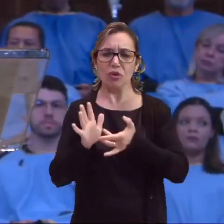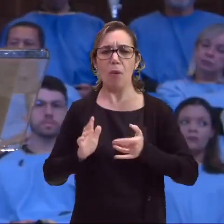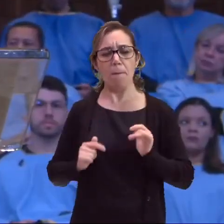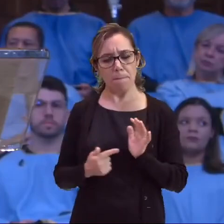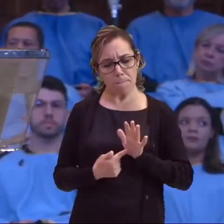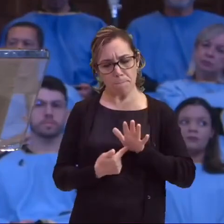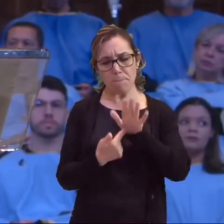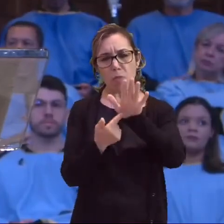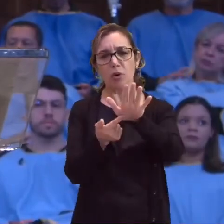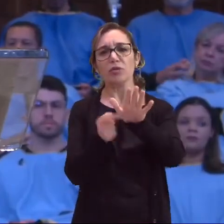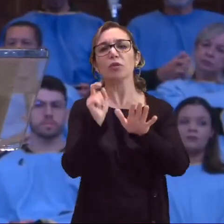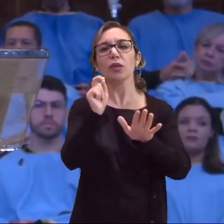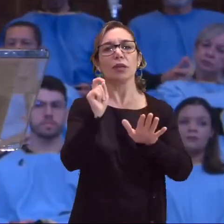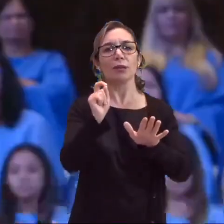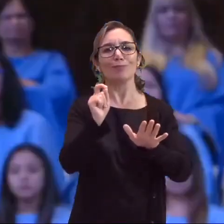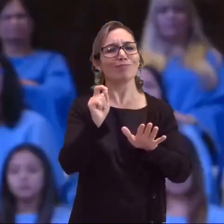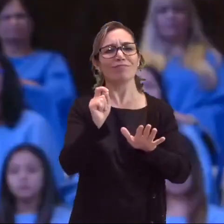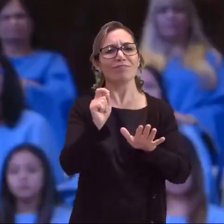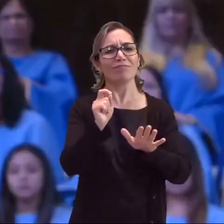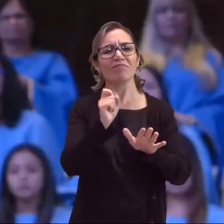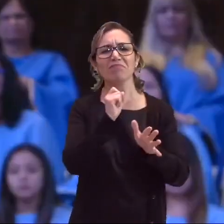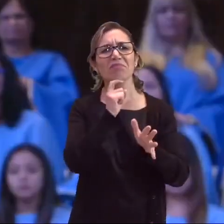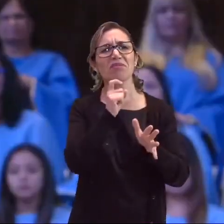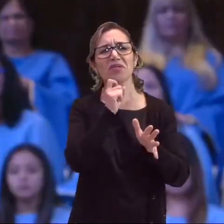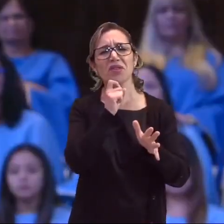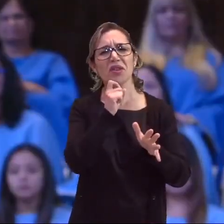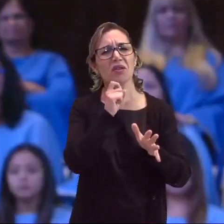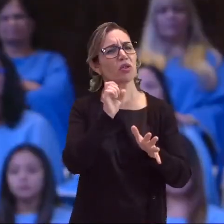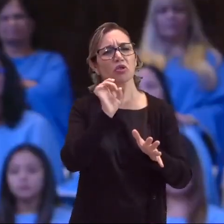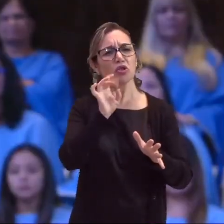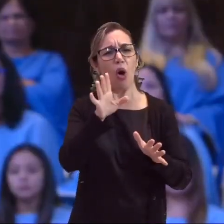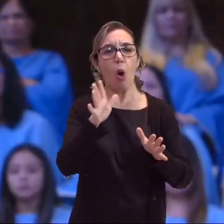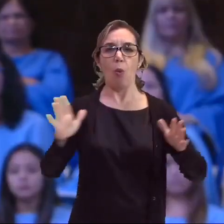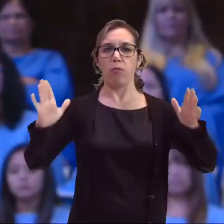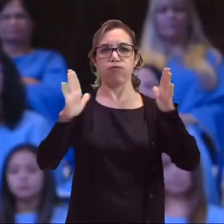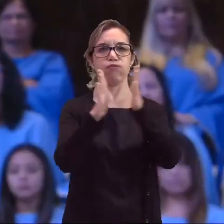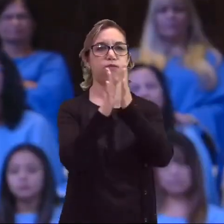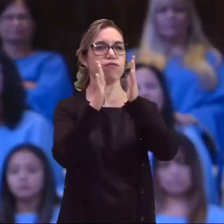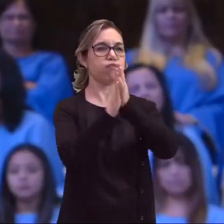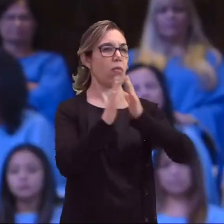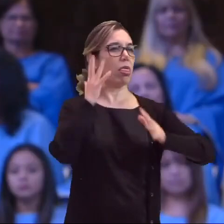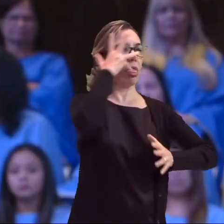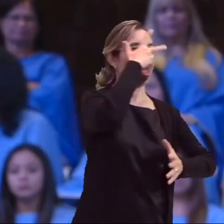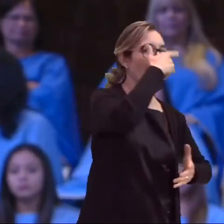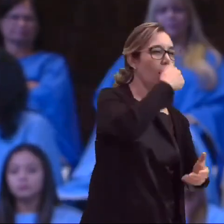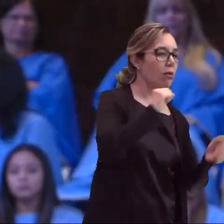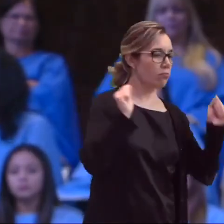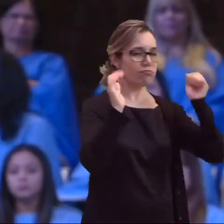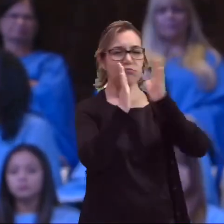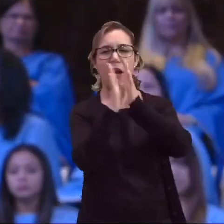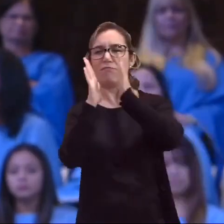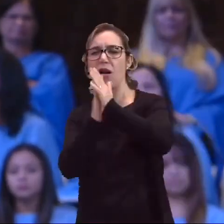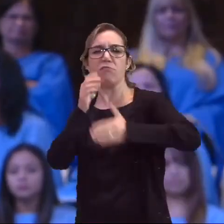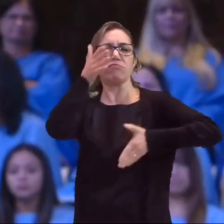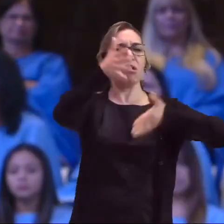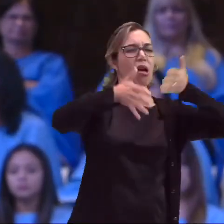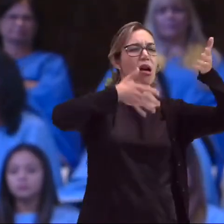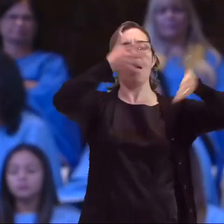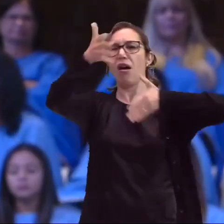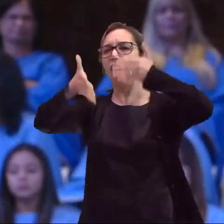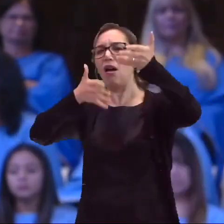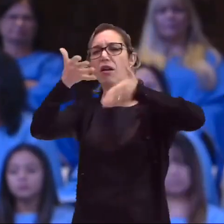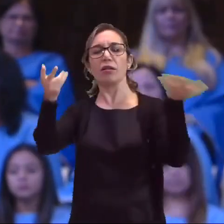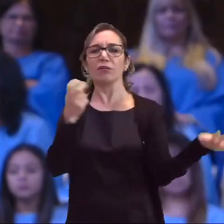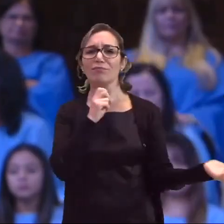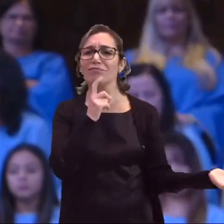com estar em pé ou o horário em voz alta porque Jesus mesmo orou em